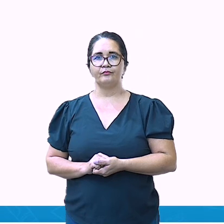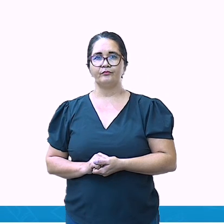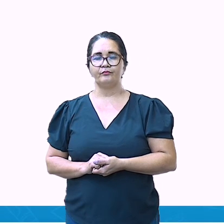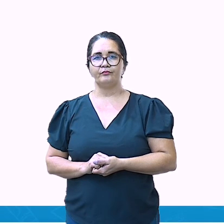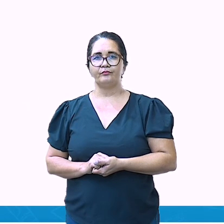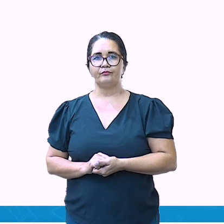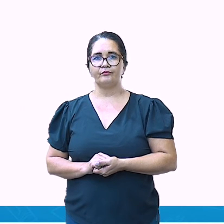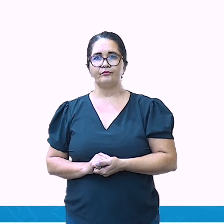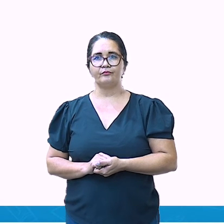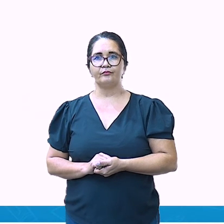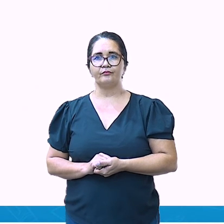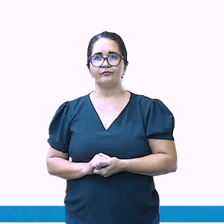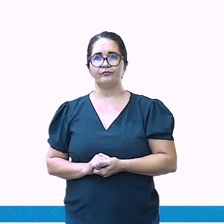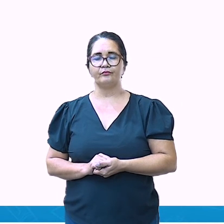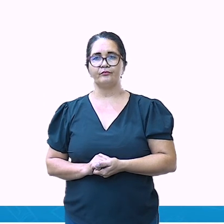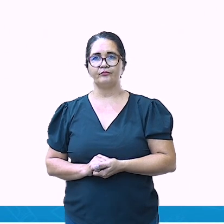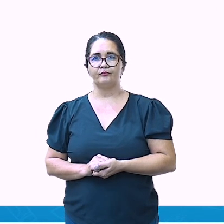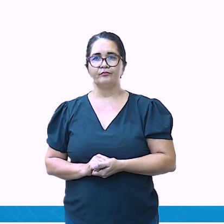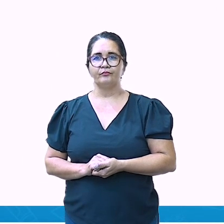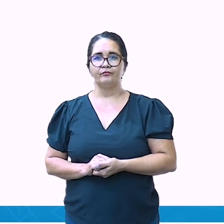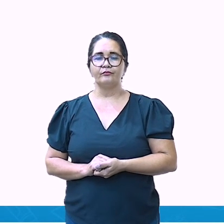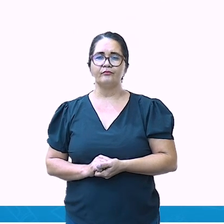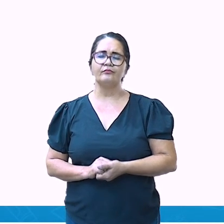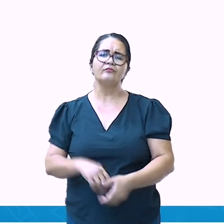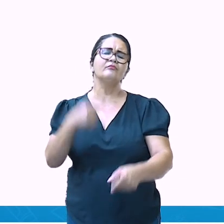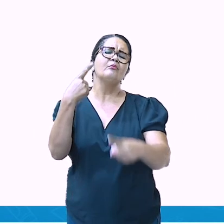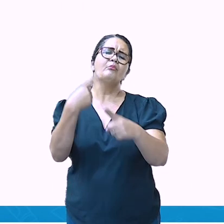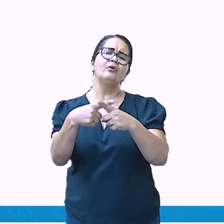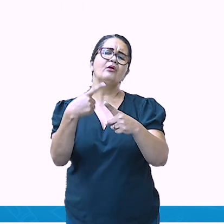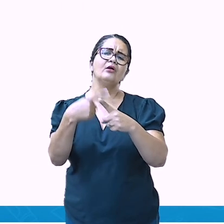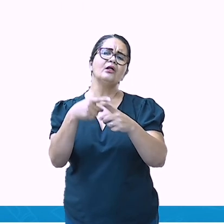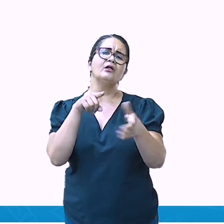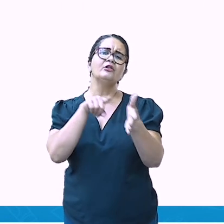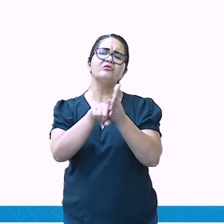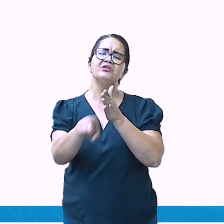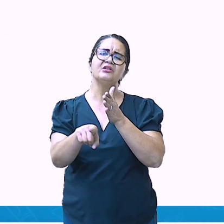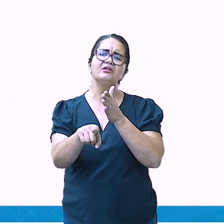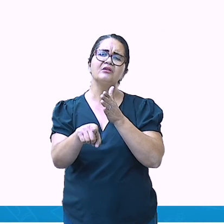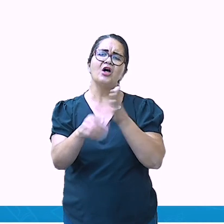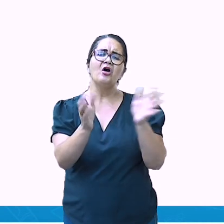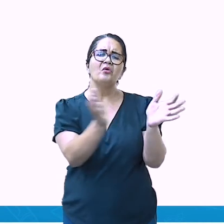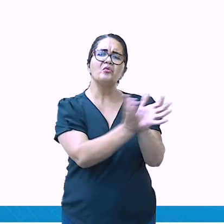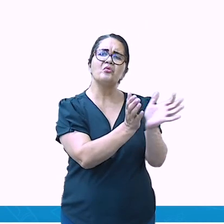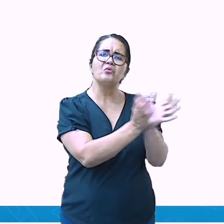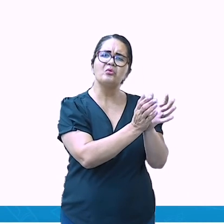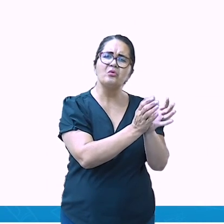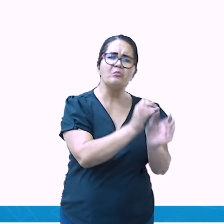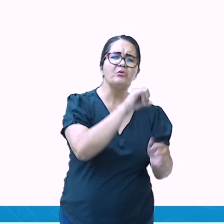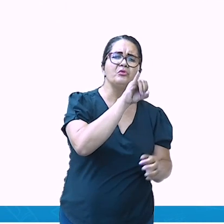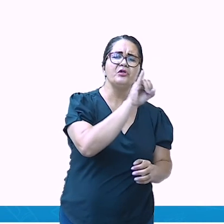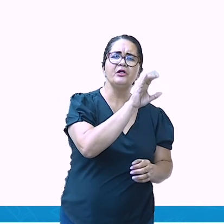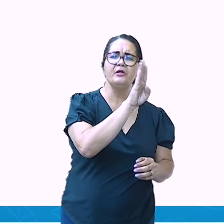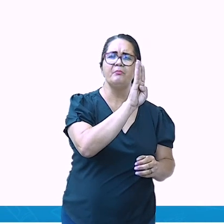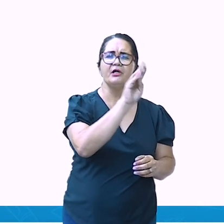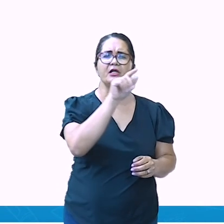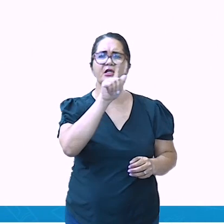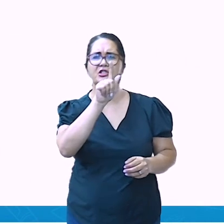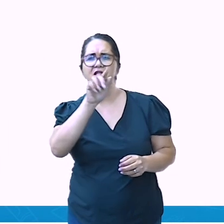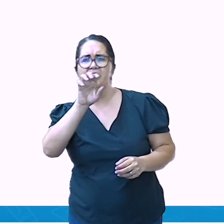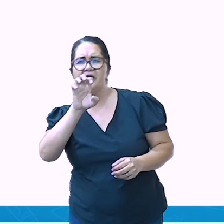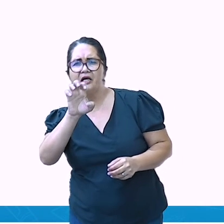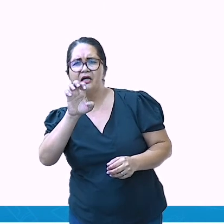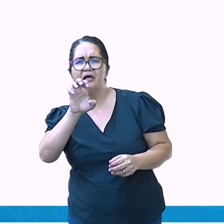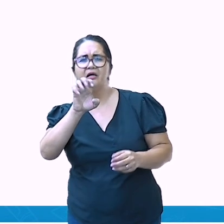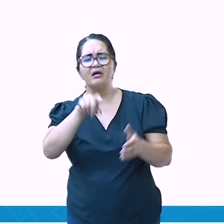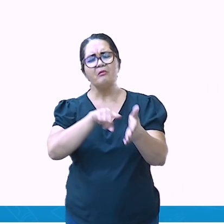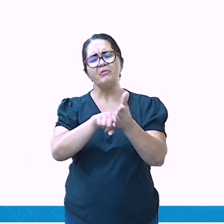5 regiões. Mas por que o IBGE dividiu aí em 5 regiões? Quais foram